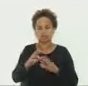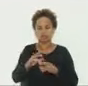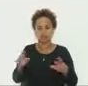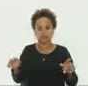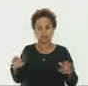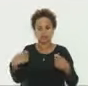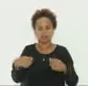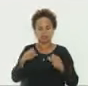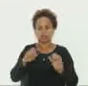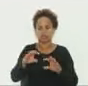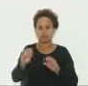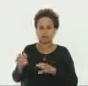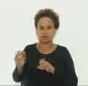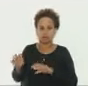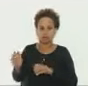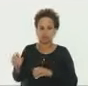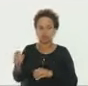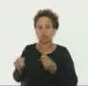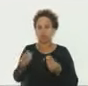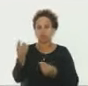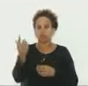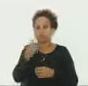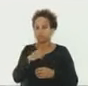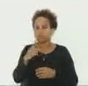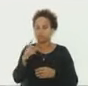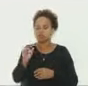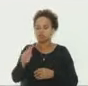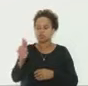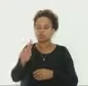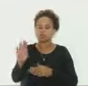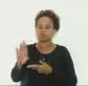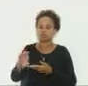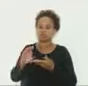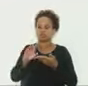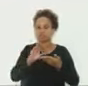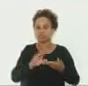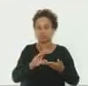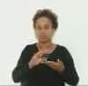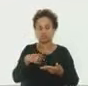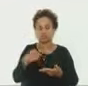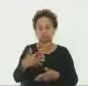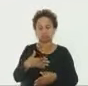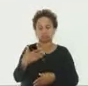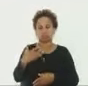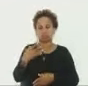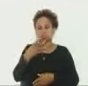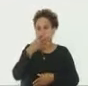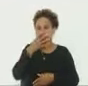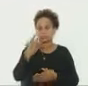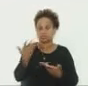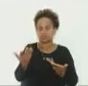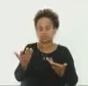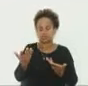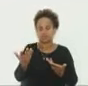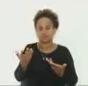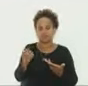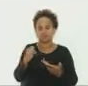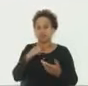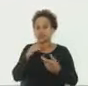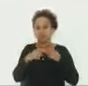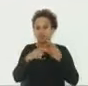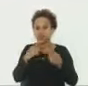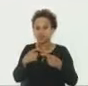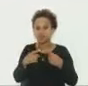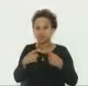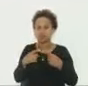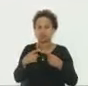de como conseguir e de como utilizar uma emenda ter essa dúvida me causa espanto. Colocar em dúvida a credibilidade